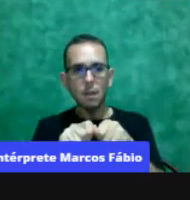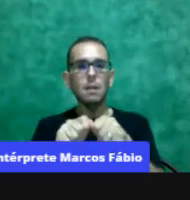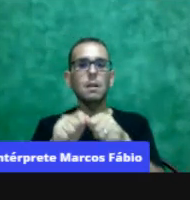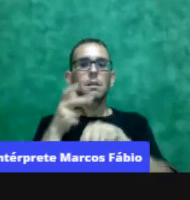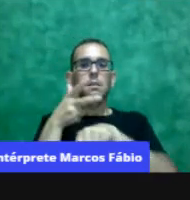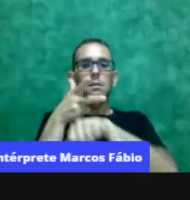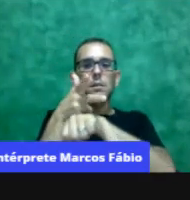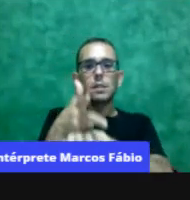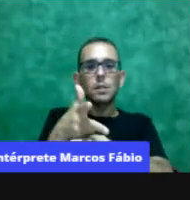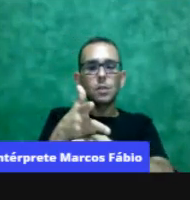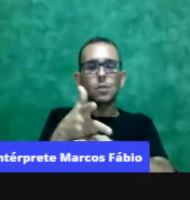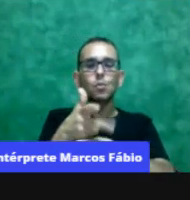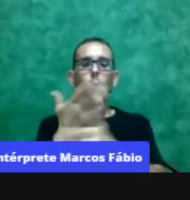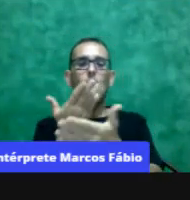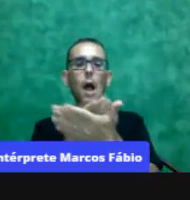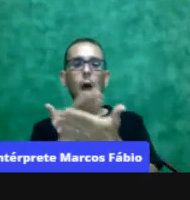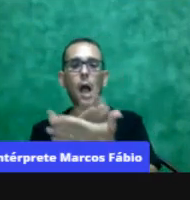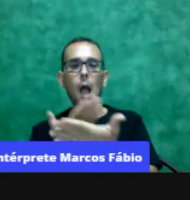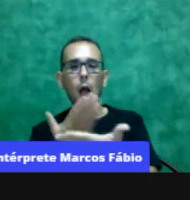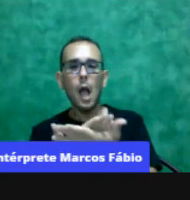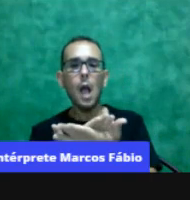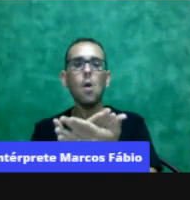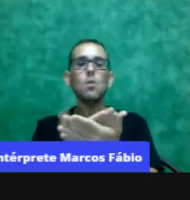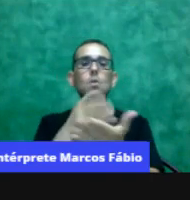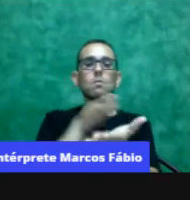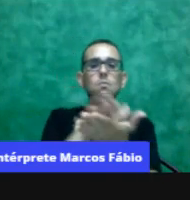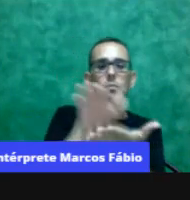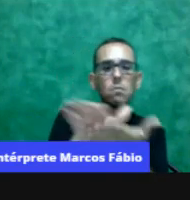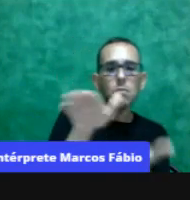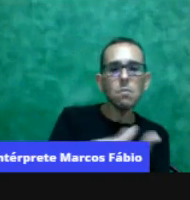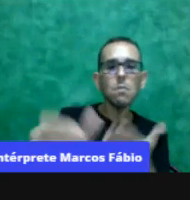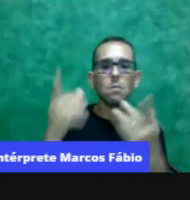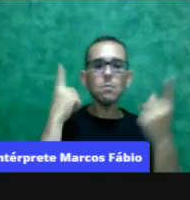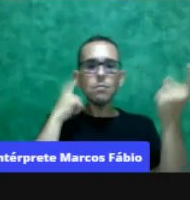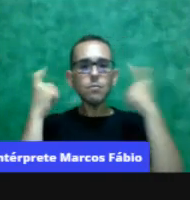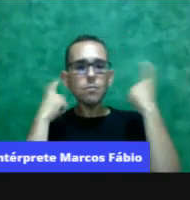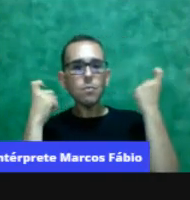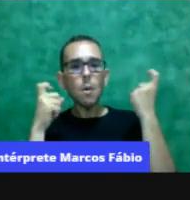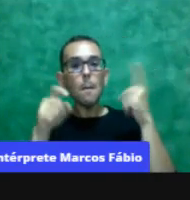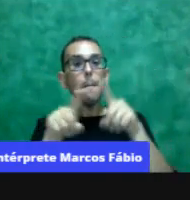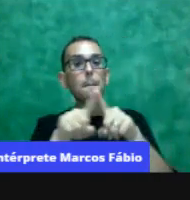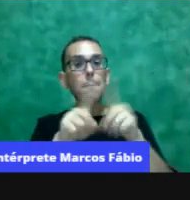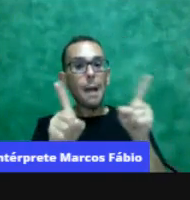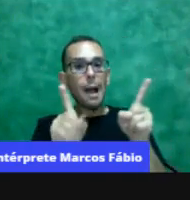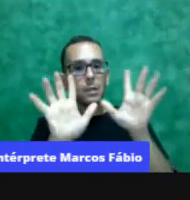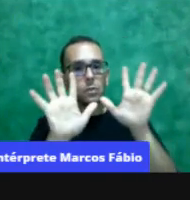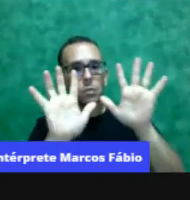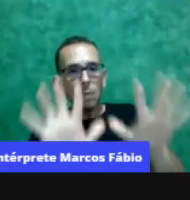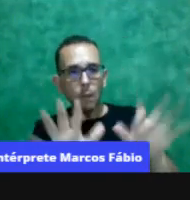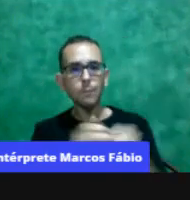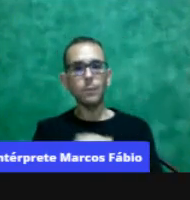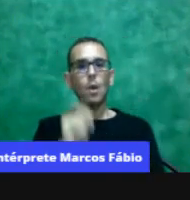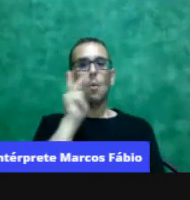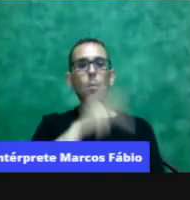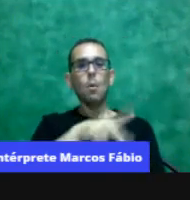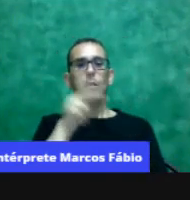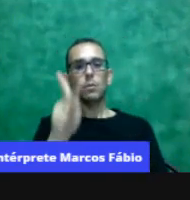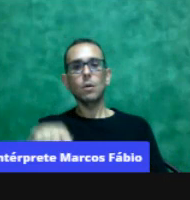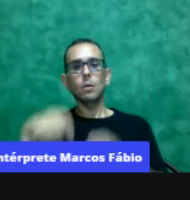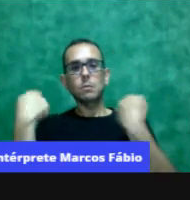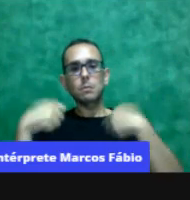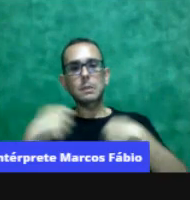né, para produção de vídeos, para materiais impressos, porém, o professor sempre tem que compartilhar